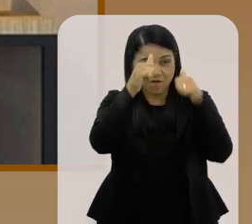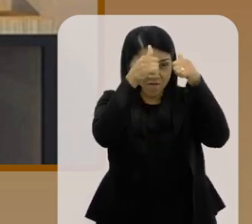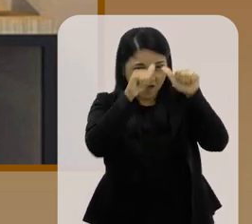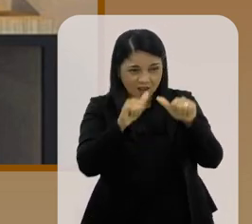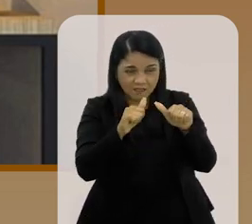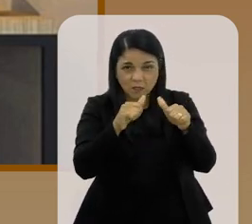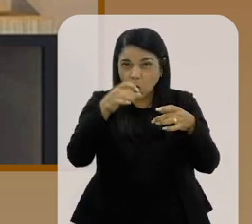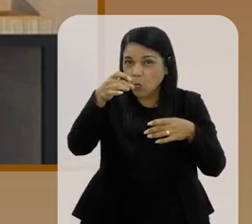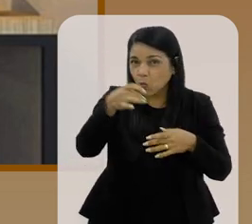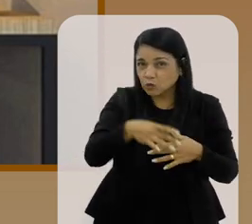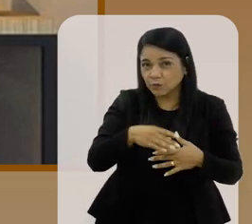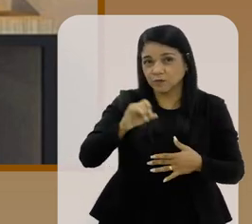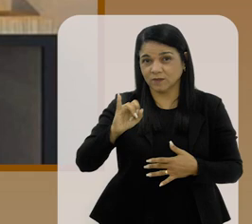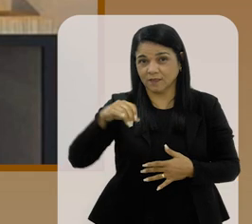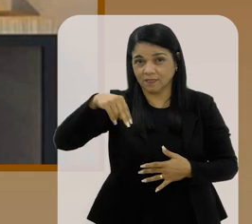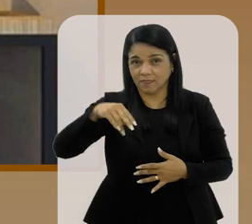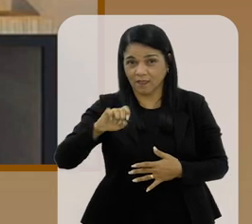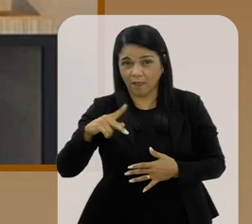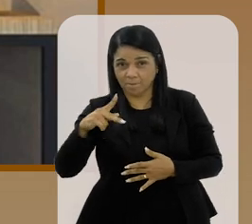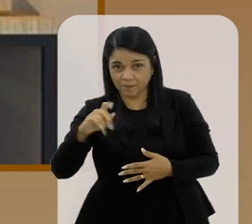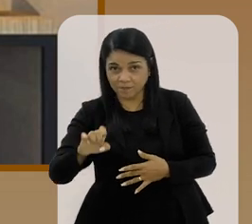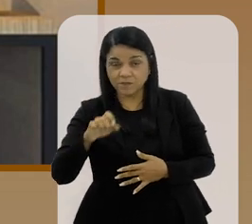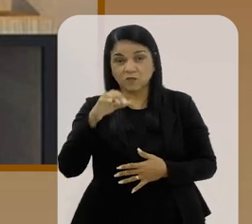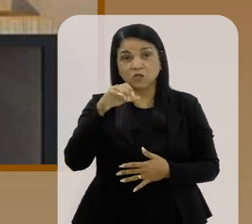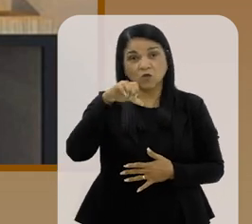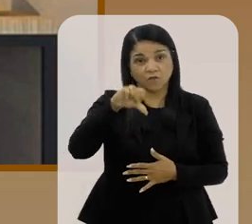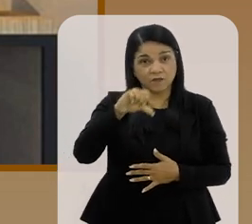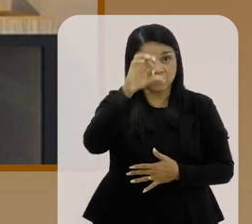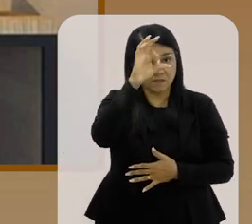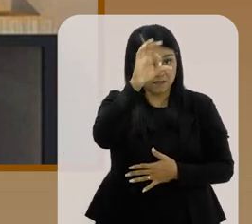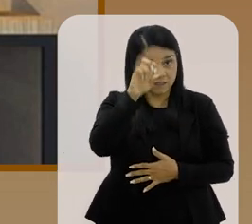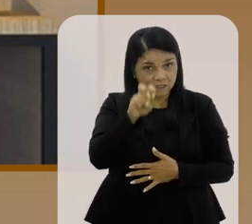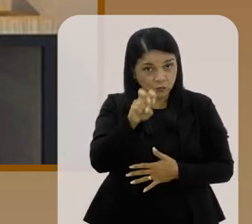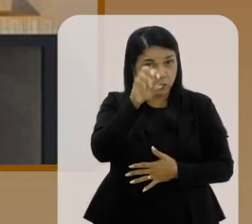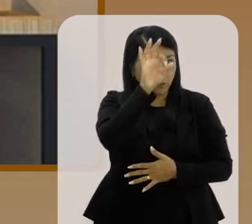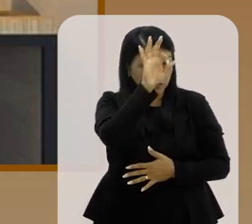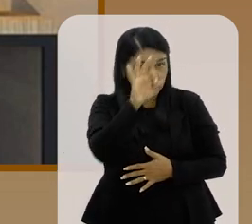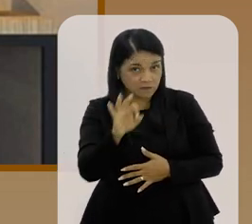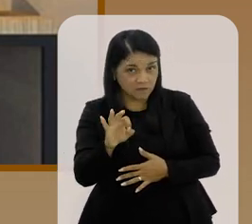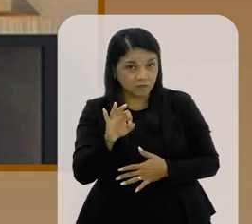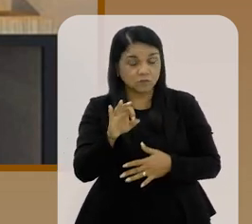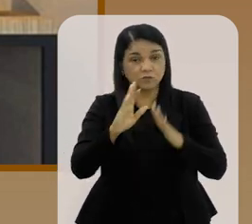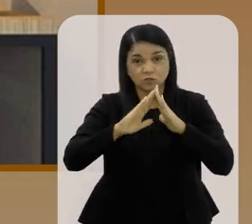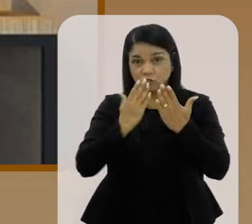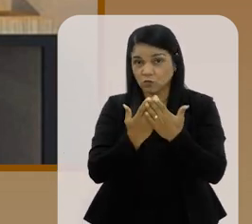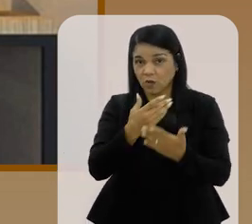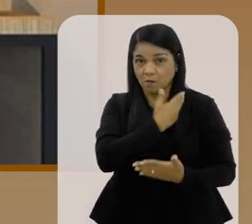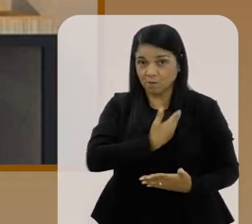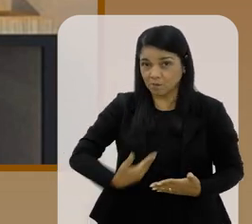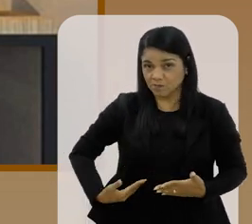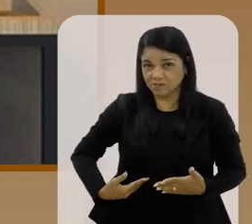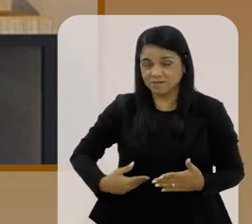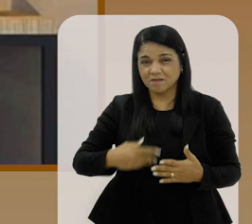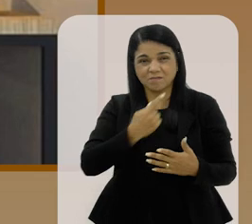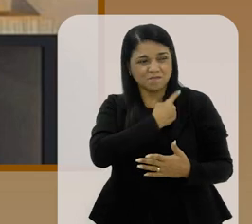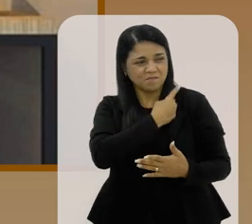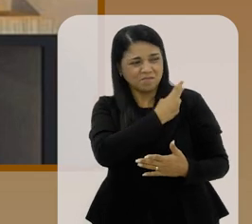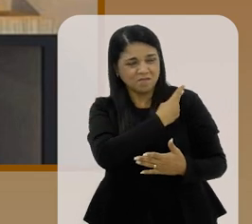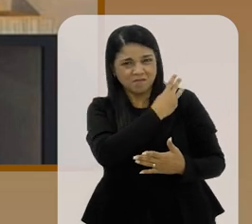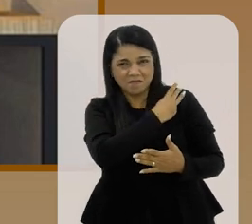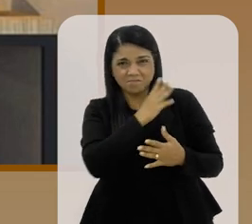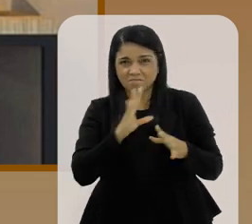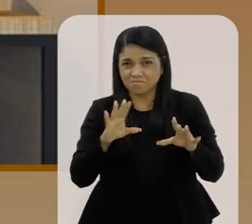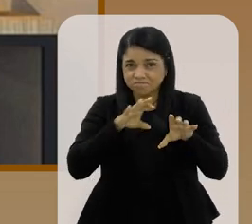avaliação feita pelo INEP, 95% dos alunos de escolas públicas terminam o ensino médio com